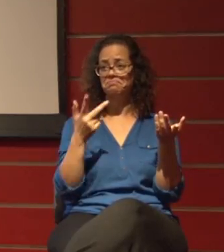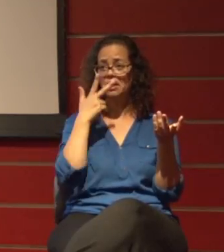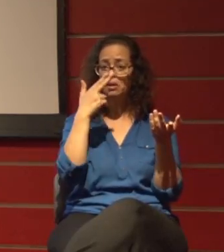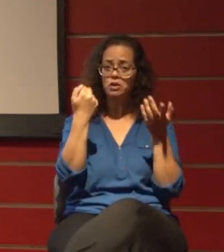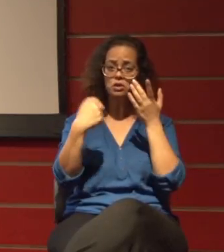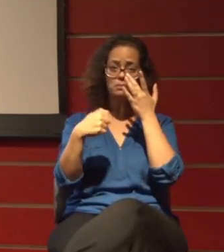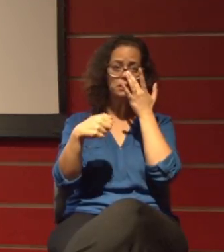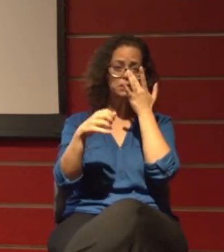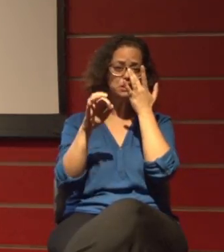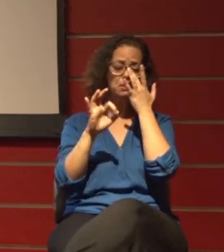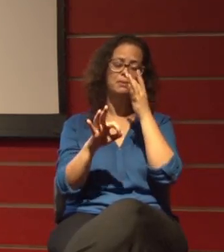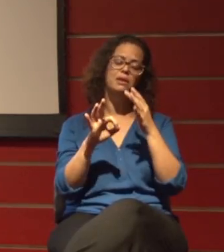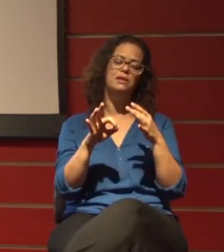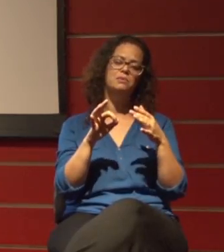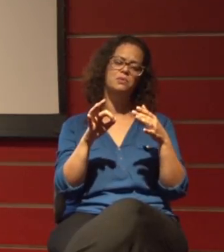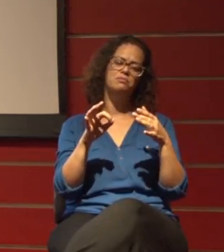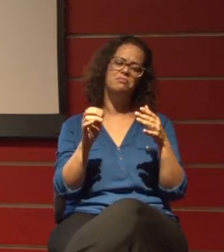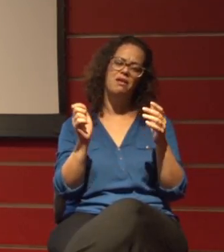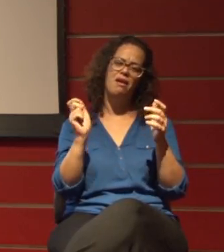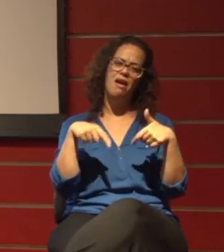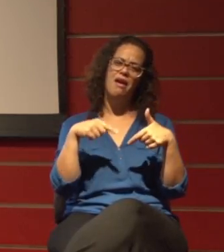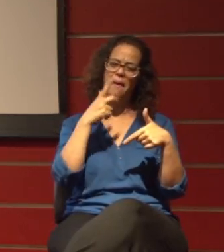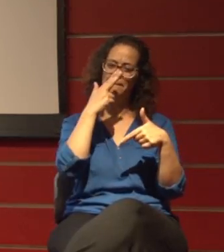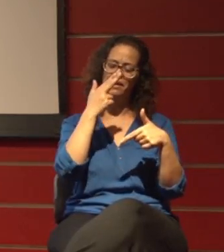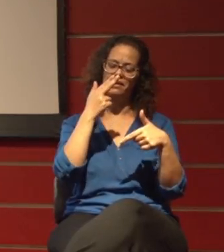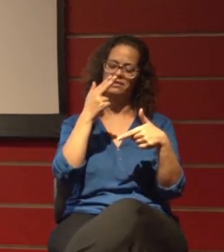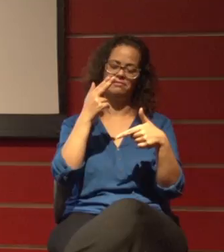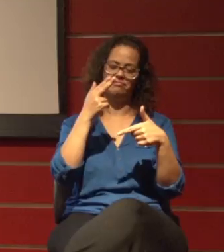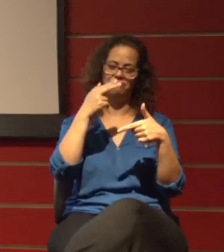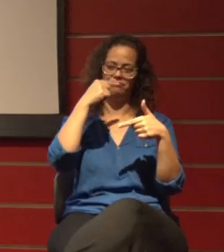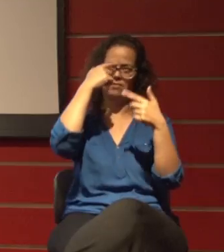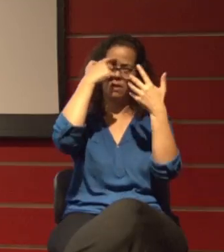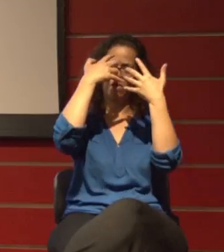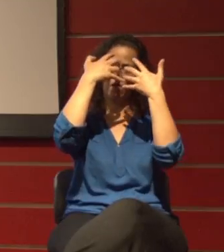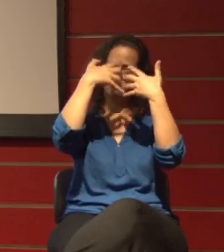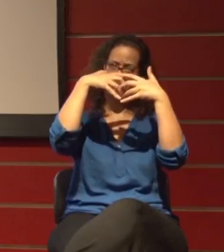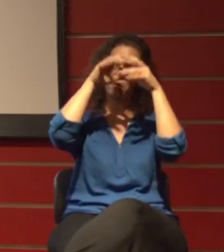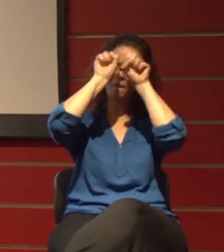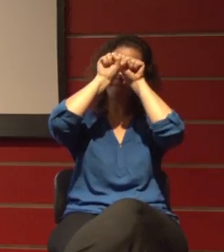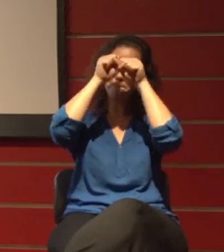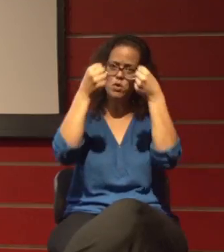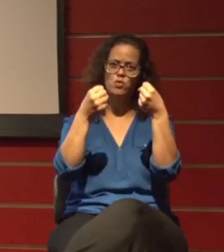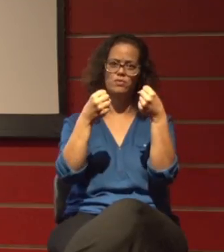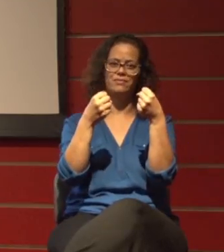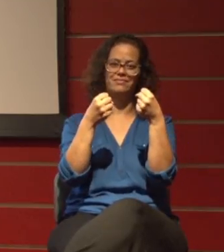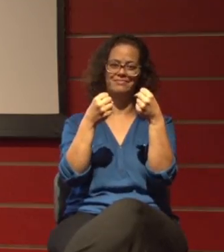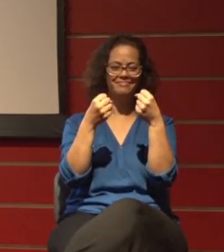sentido aí é uma baita de uma desconstrução né eu vejo isso